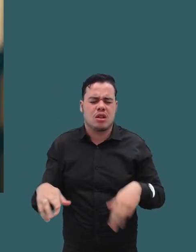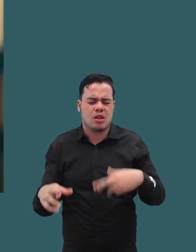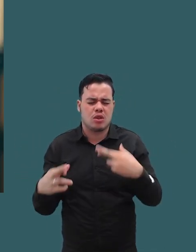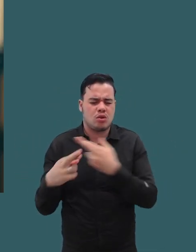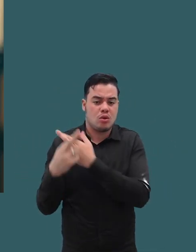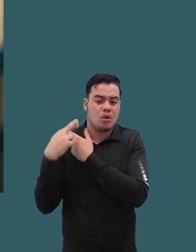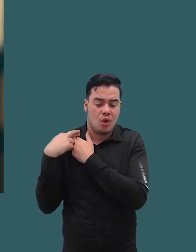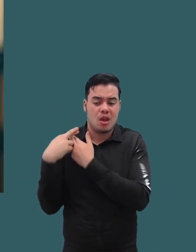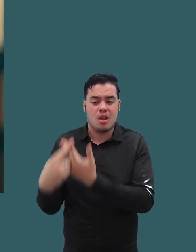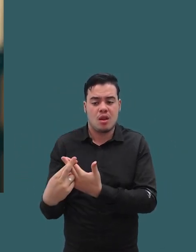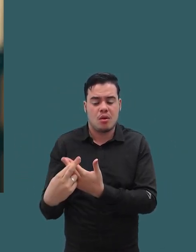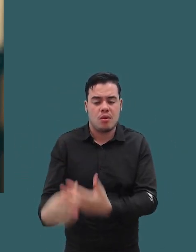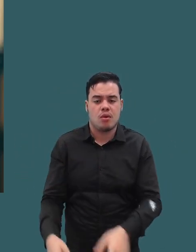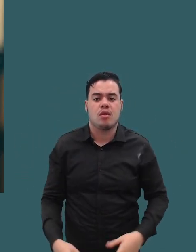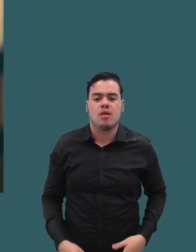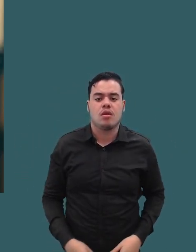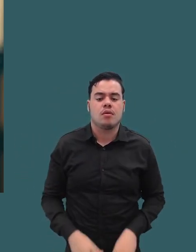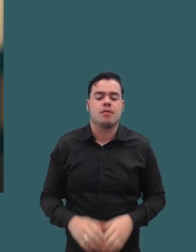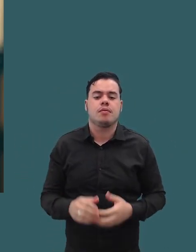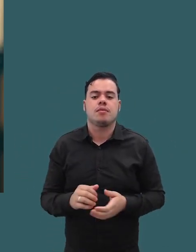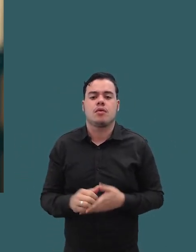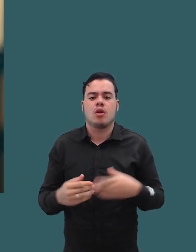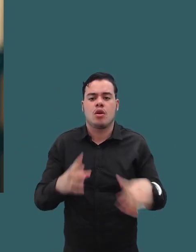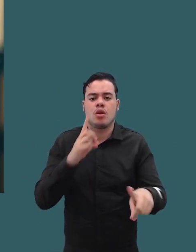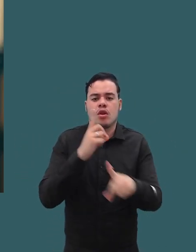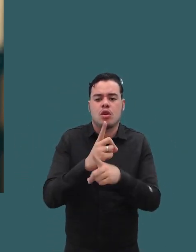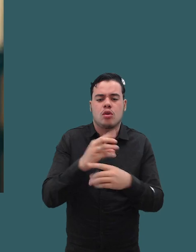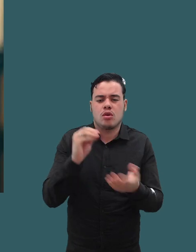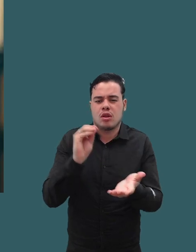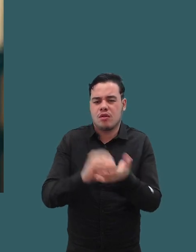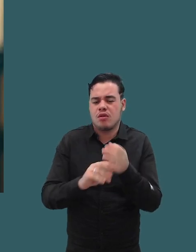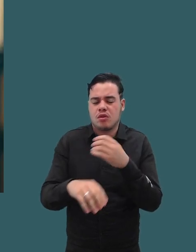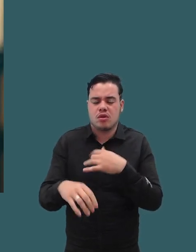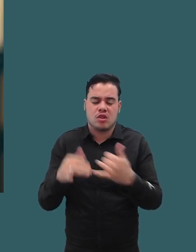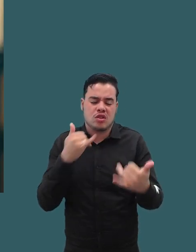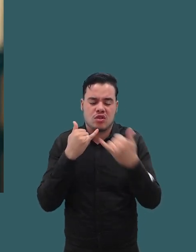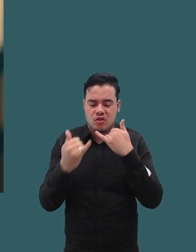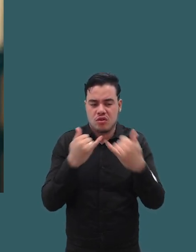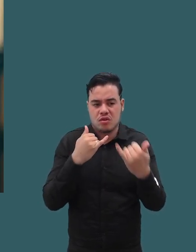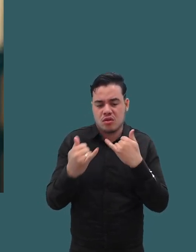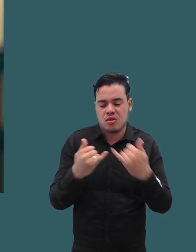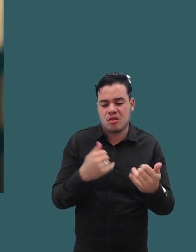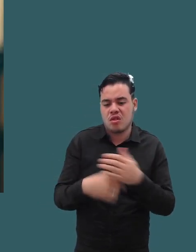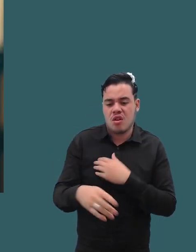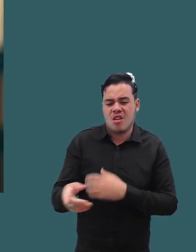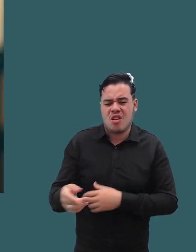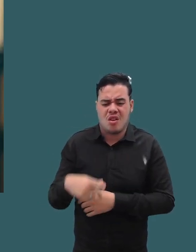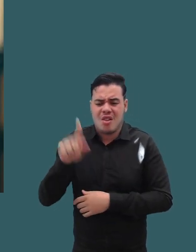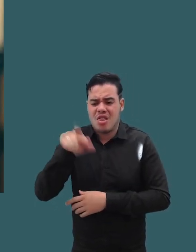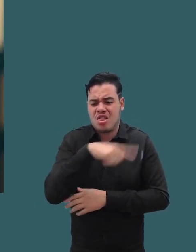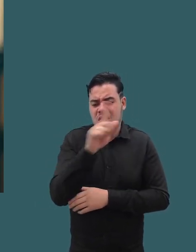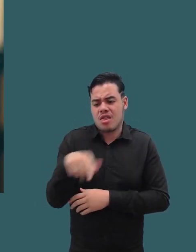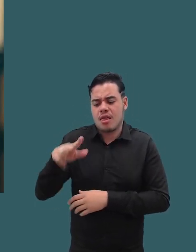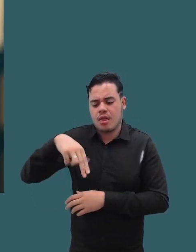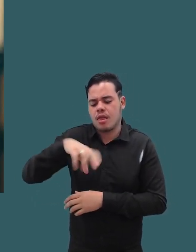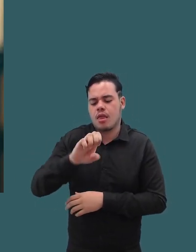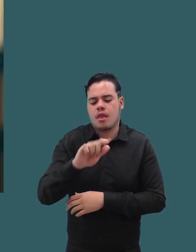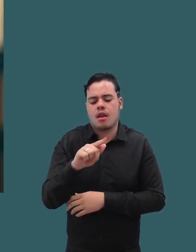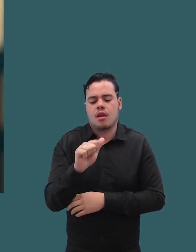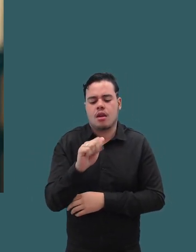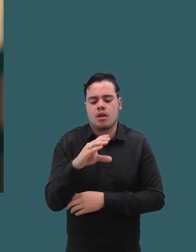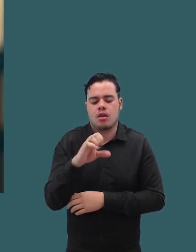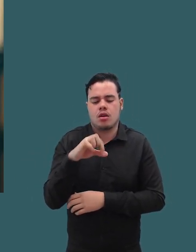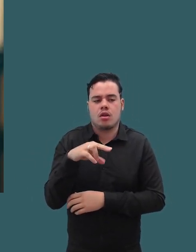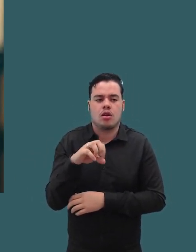responsável, importantes antídotos contra o desinformacionismo, né? O negacionismo, ou como